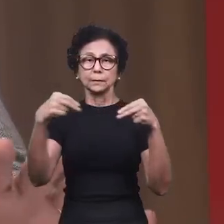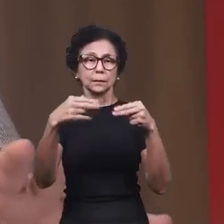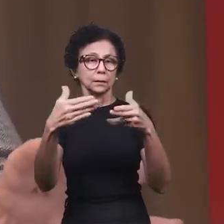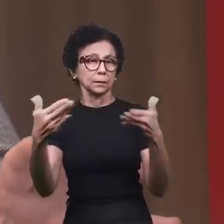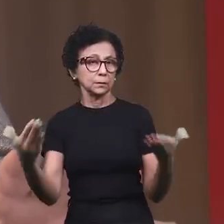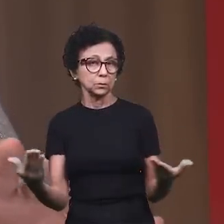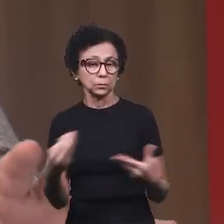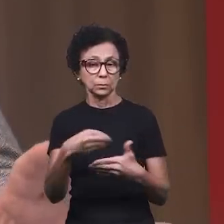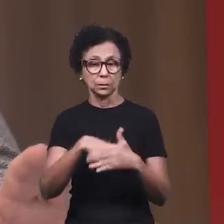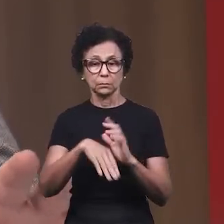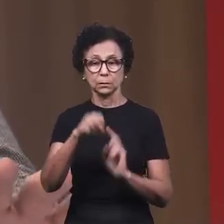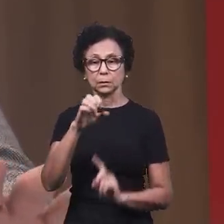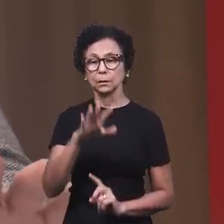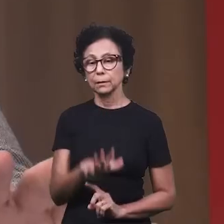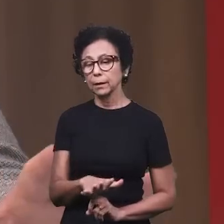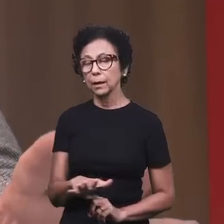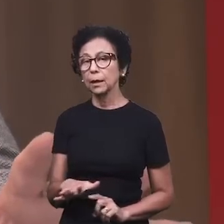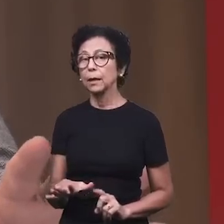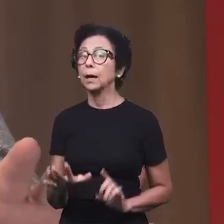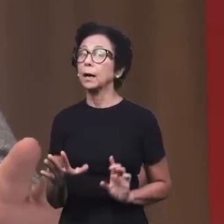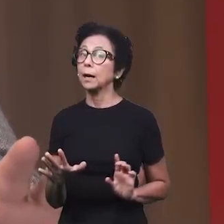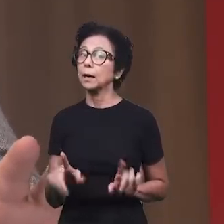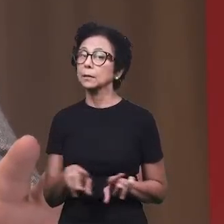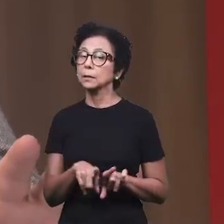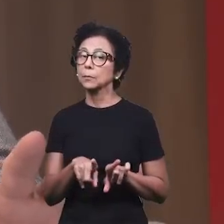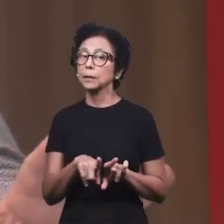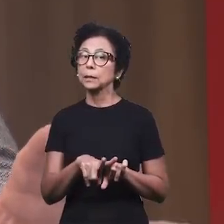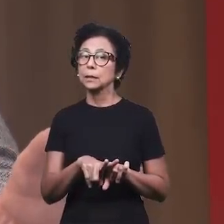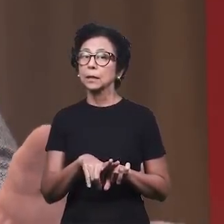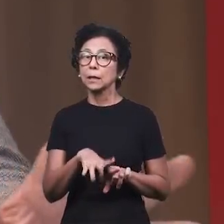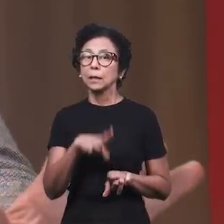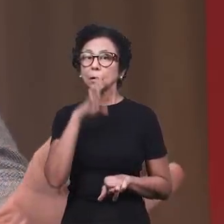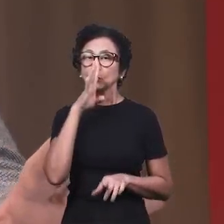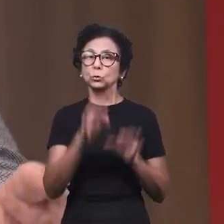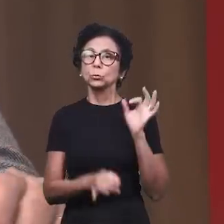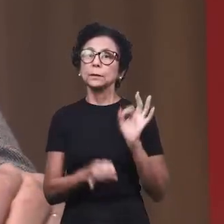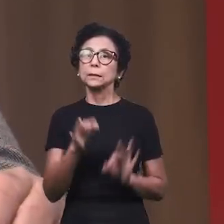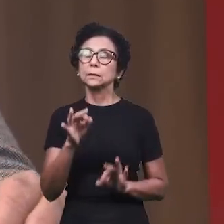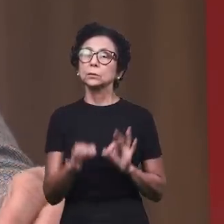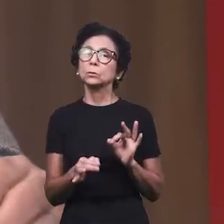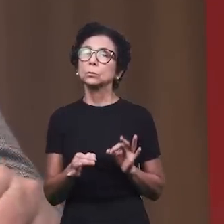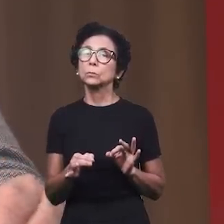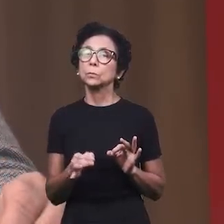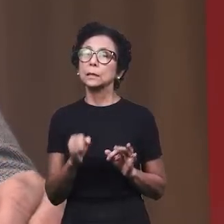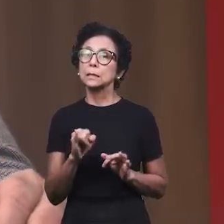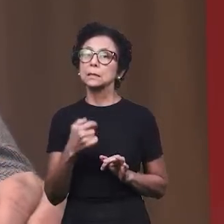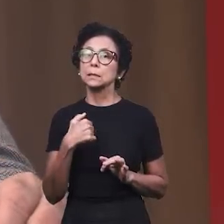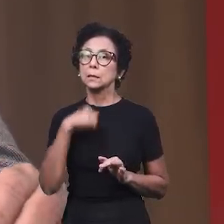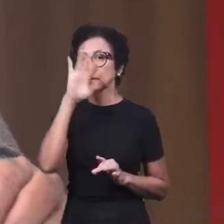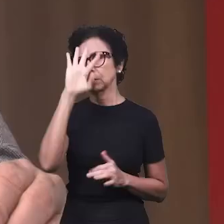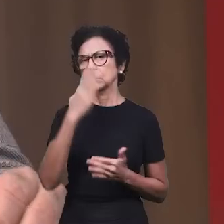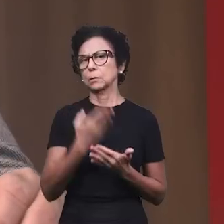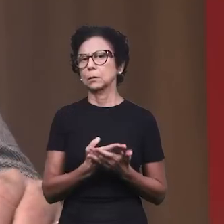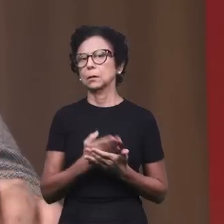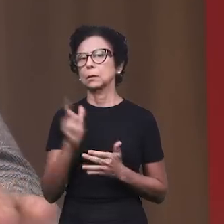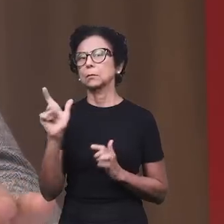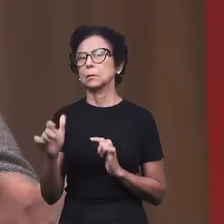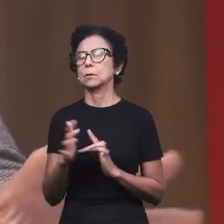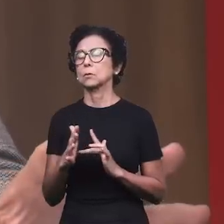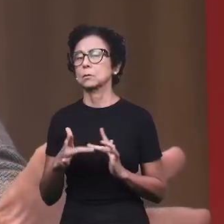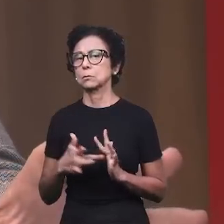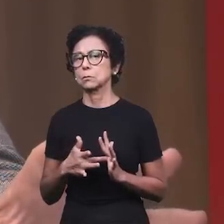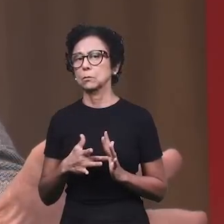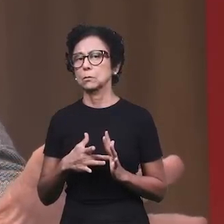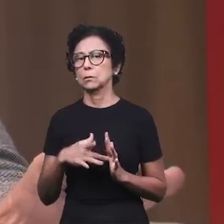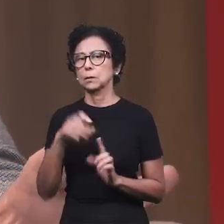tempo, esta graça também manifesta um juízo. Por que digo isso? Porque se eu creio em Jesus, eu